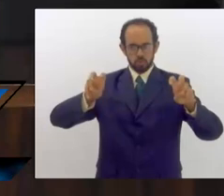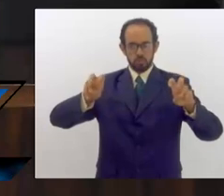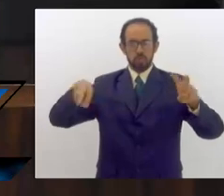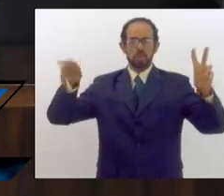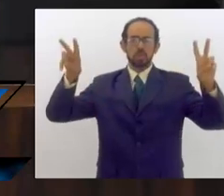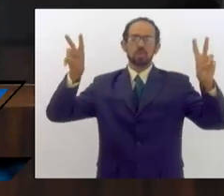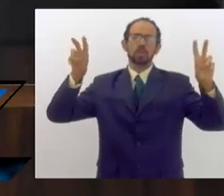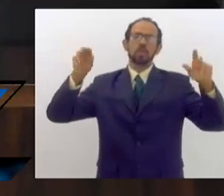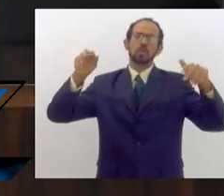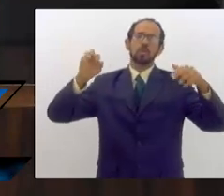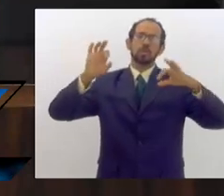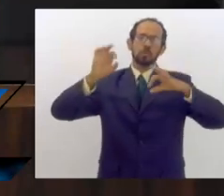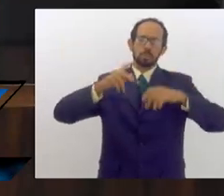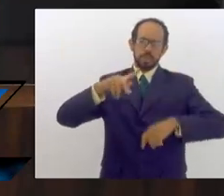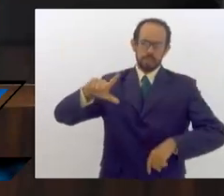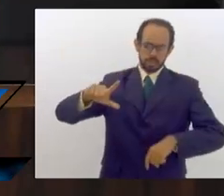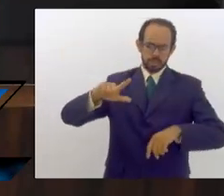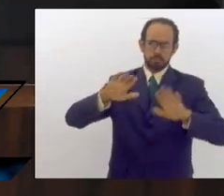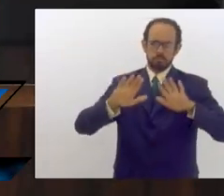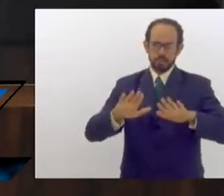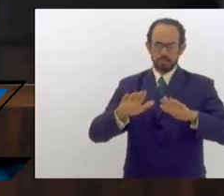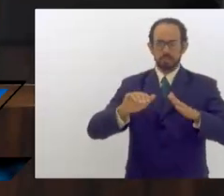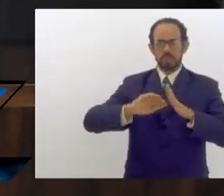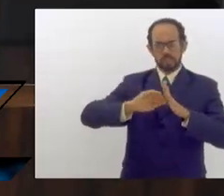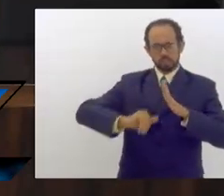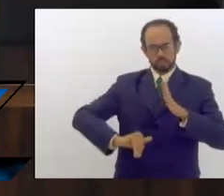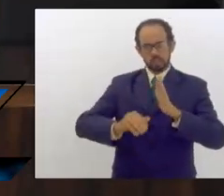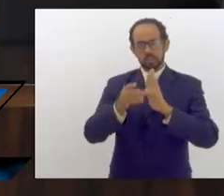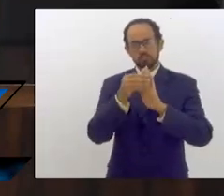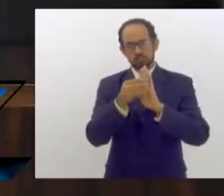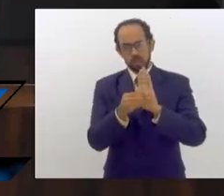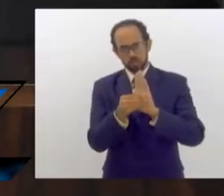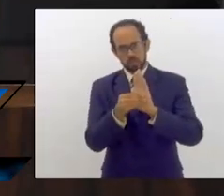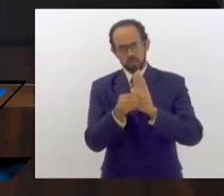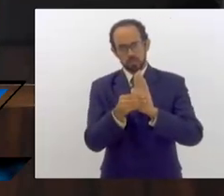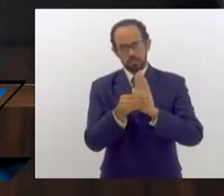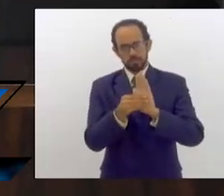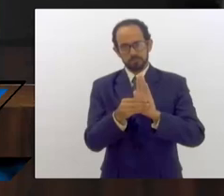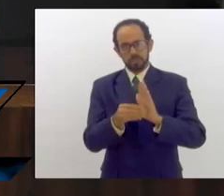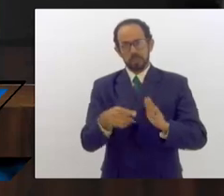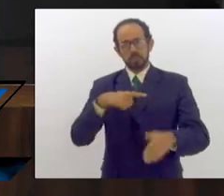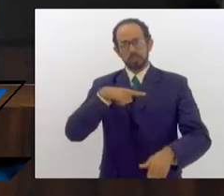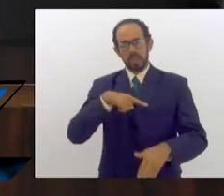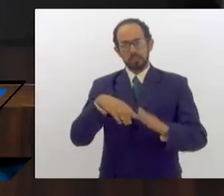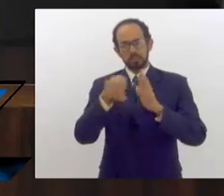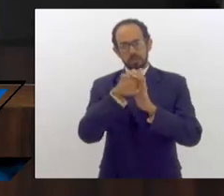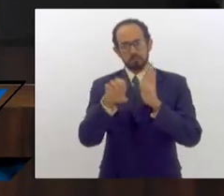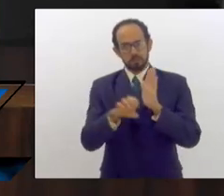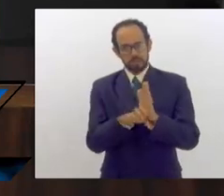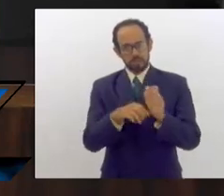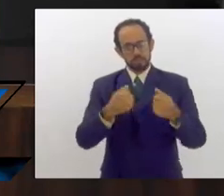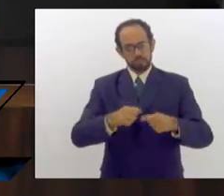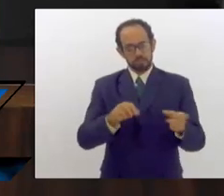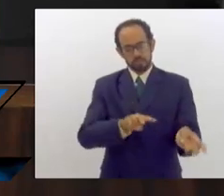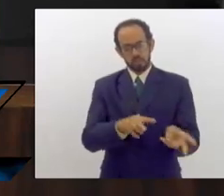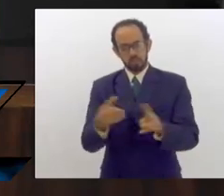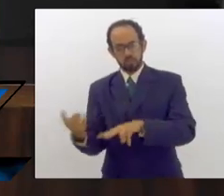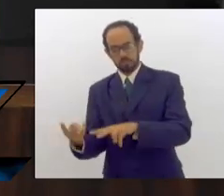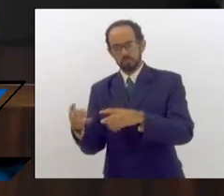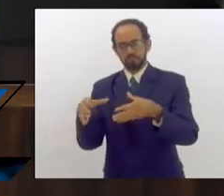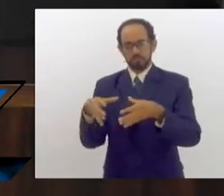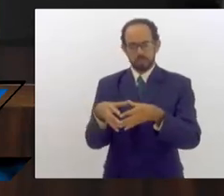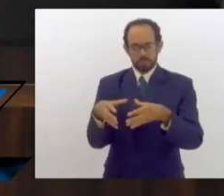do projeto da gente retirar de pauta uma vez que já Está emendado a gente tem que caminhar para comissão temática